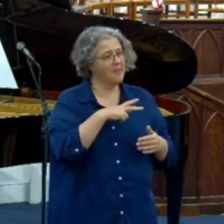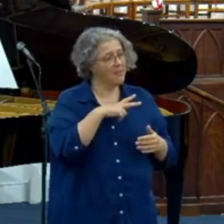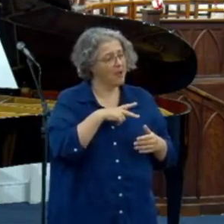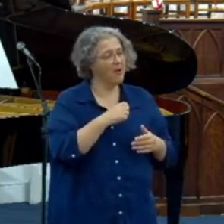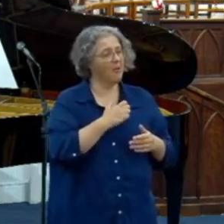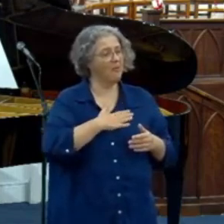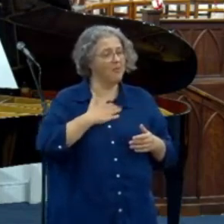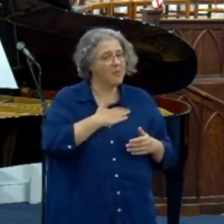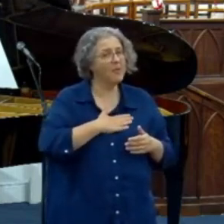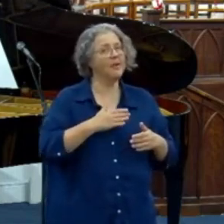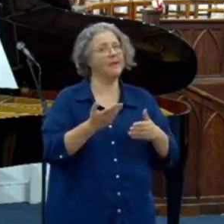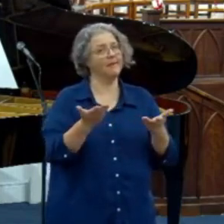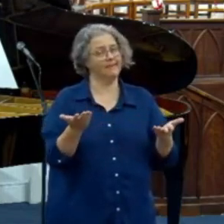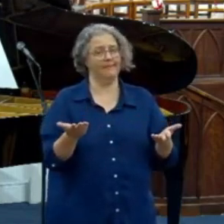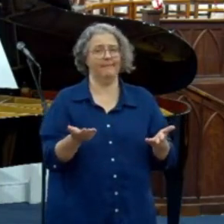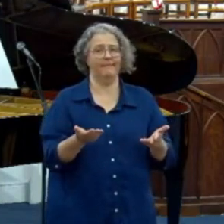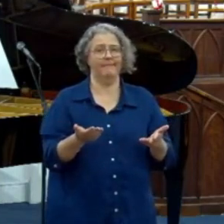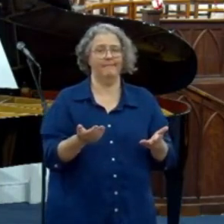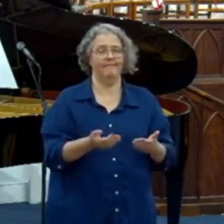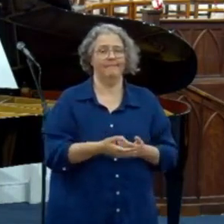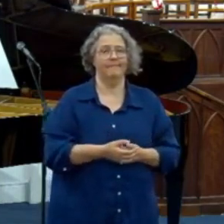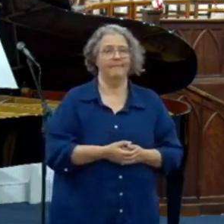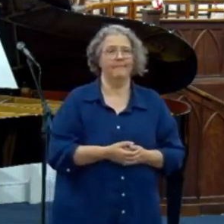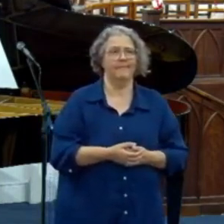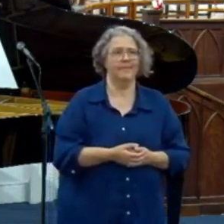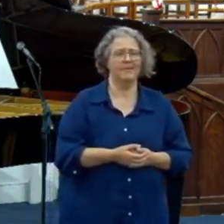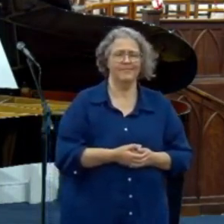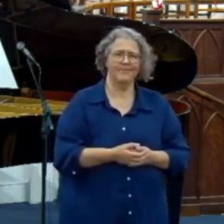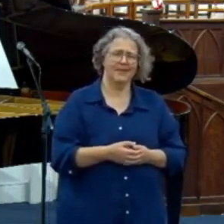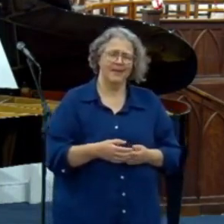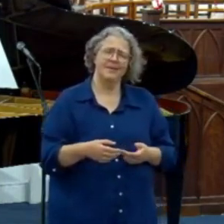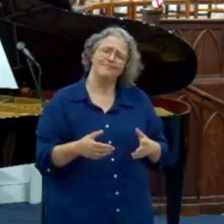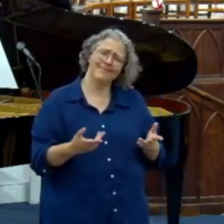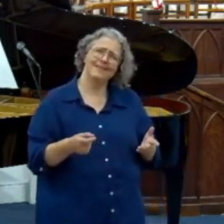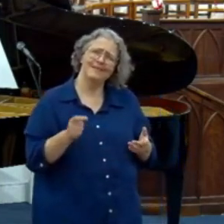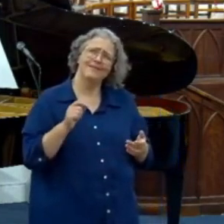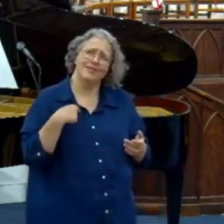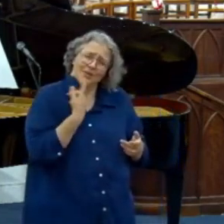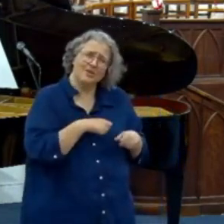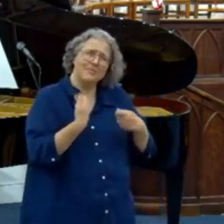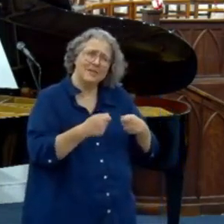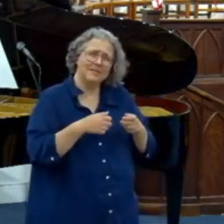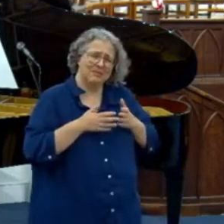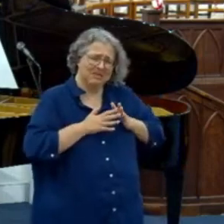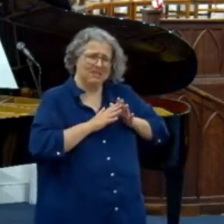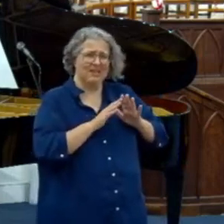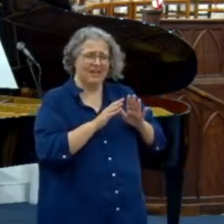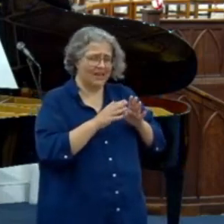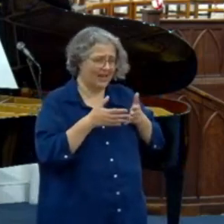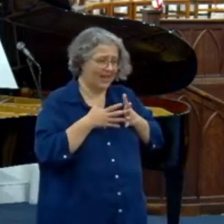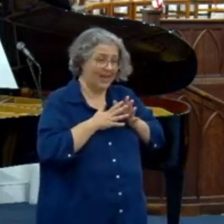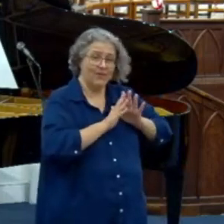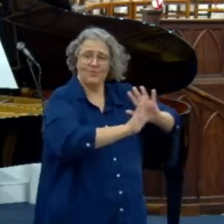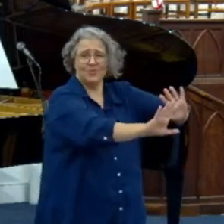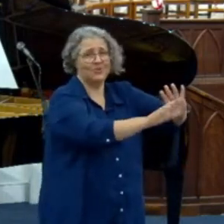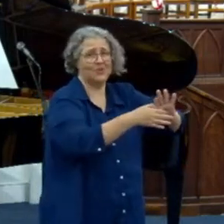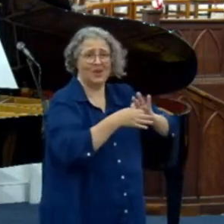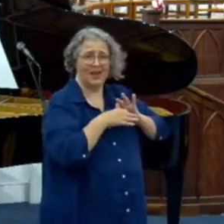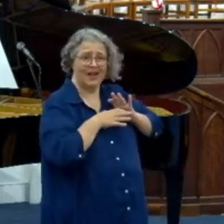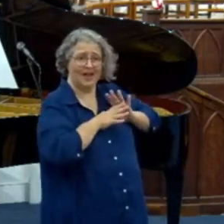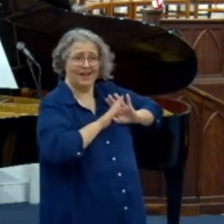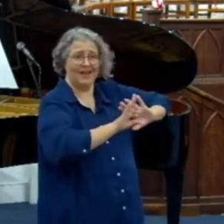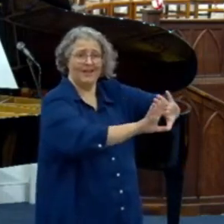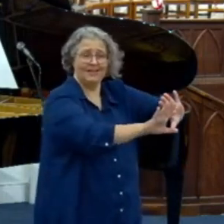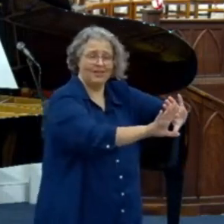Deus, mas será que precisamos renunciar alguma coisa para isso? Ou será que não precisamos renunciar nada